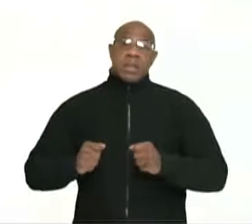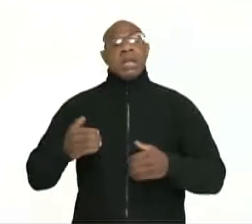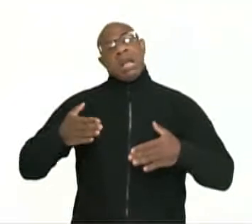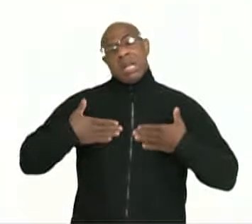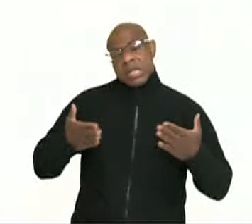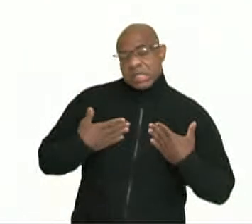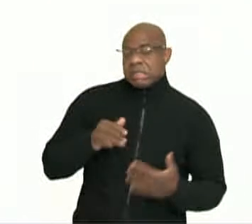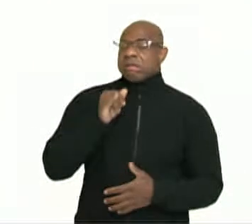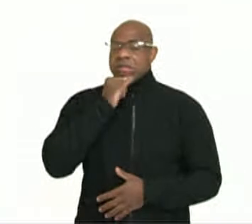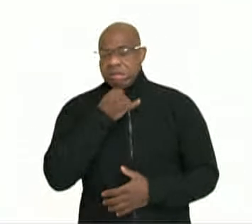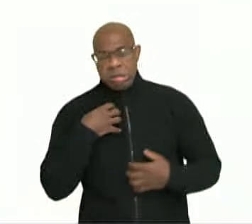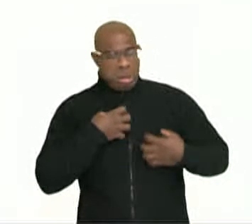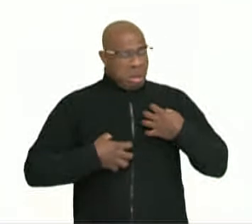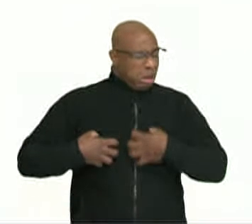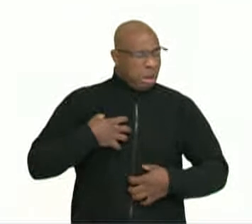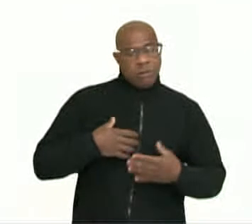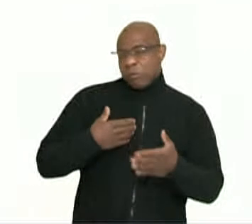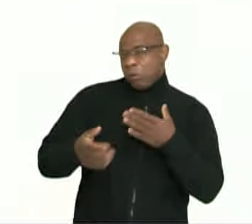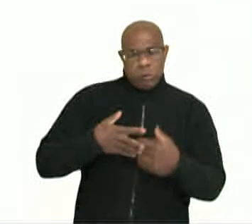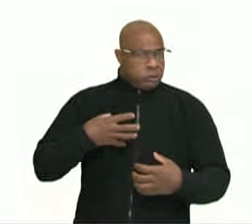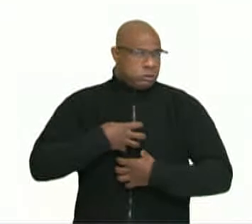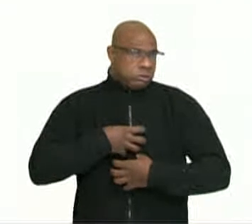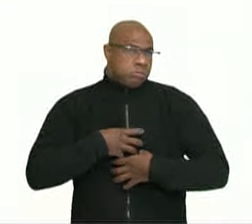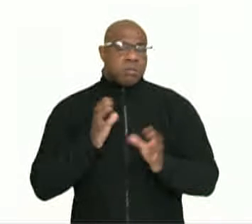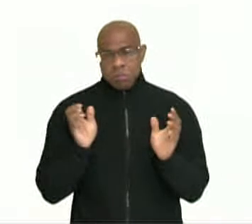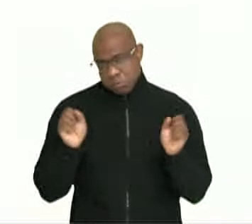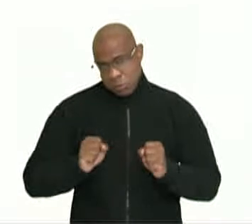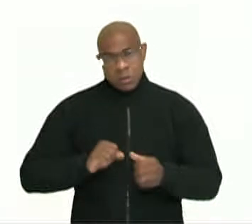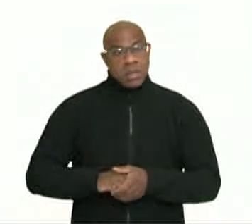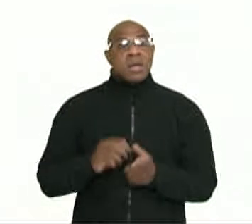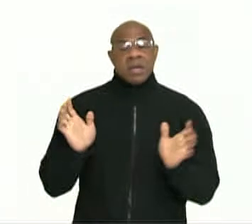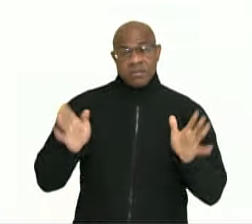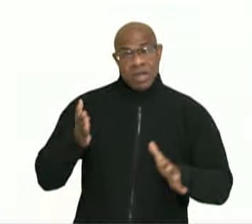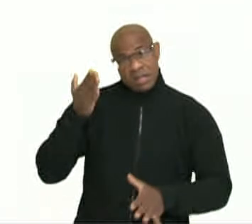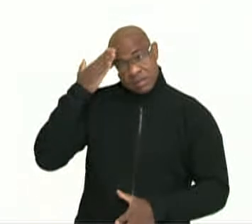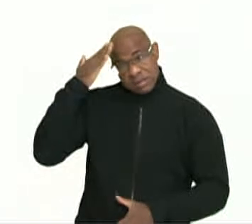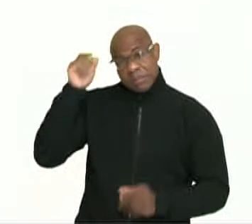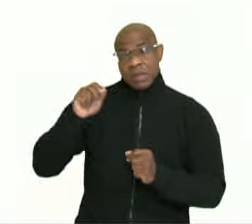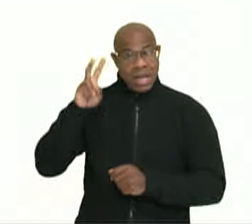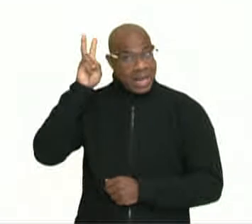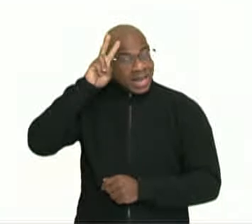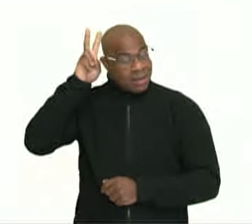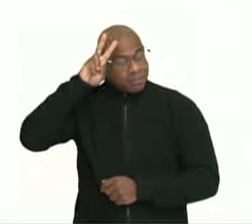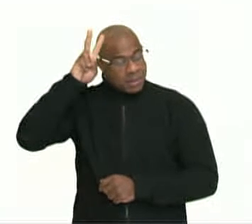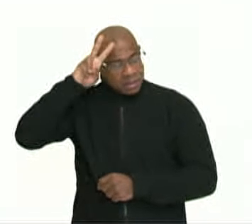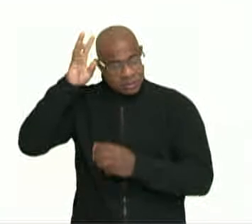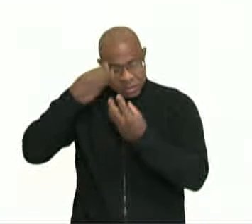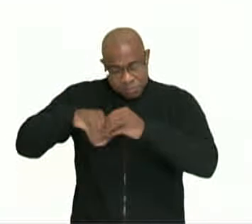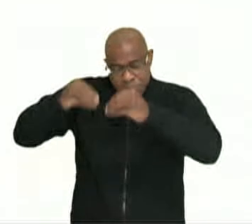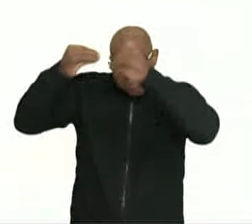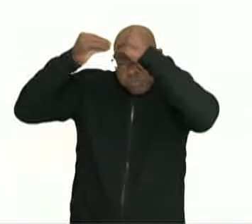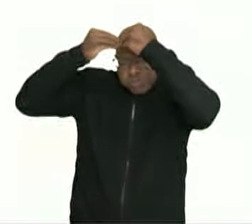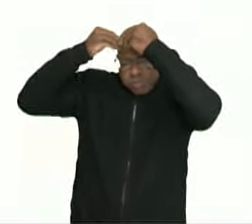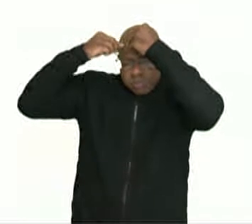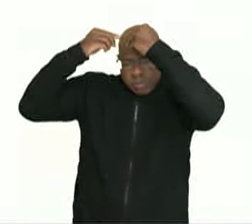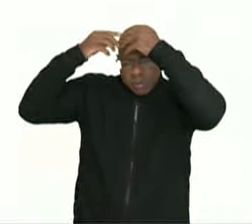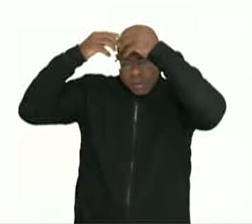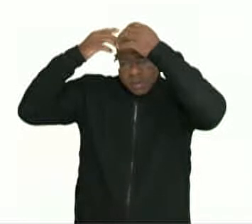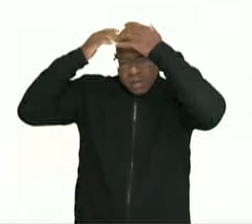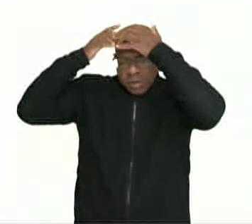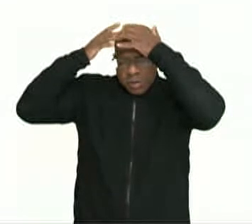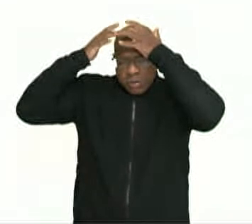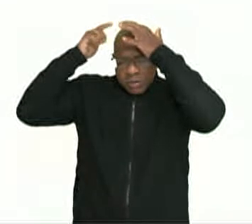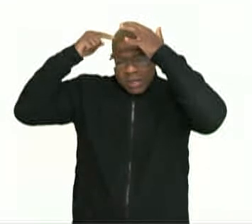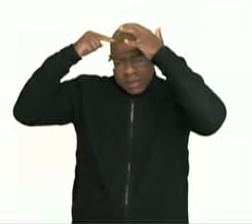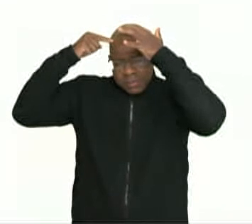alegria, tristeza, raiva, pode ser qualquer sentimento. Já se sabe que as lembranças são fixadas no cérebro junto com o estado de